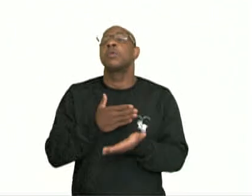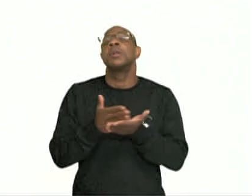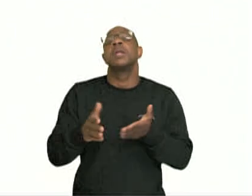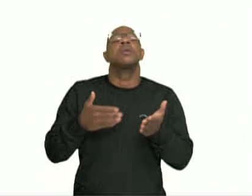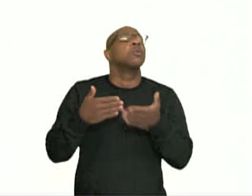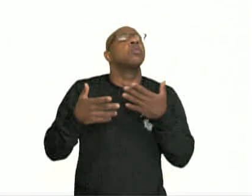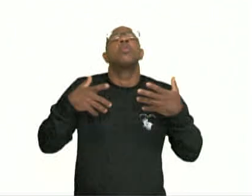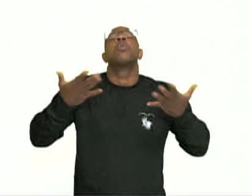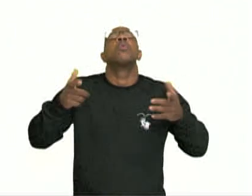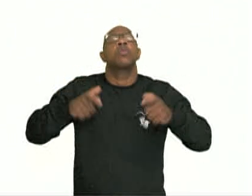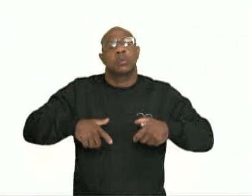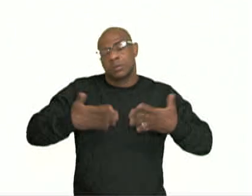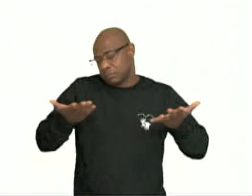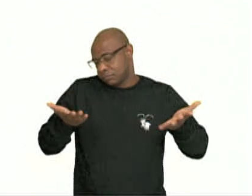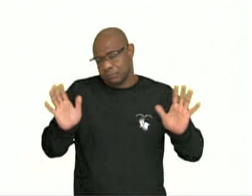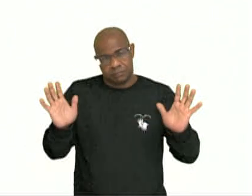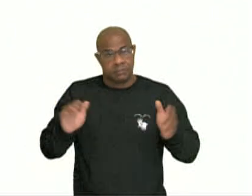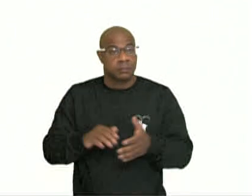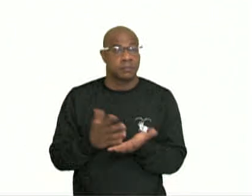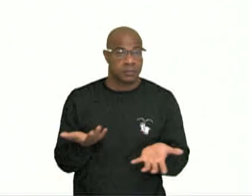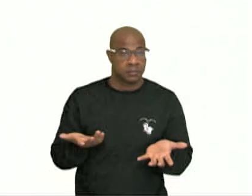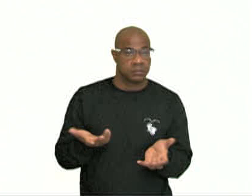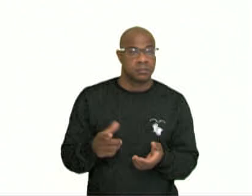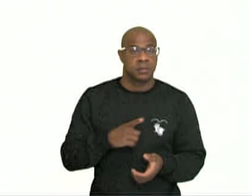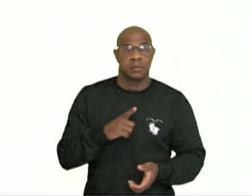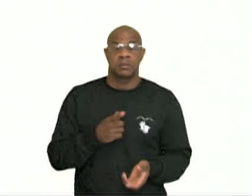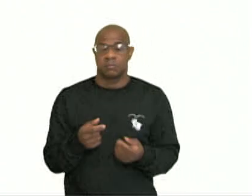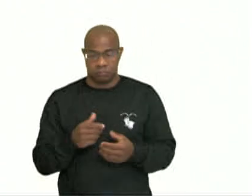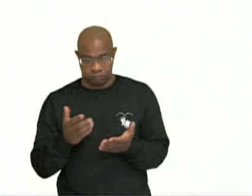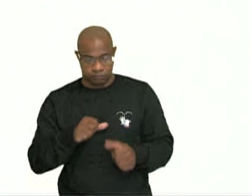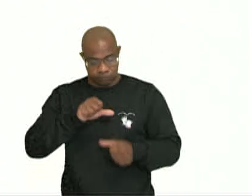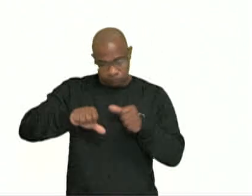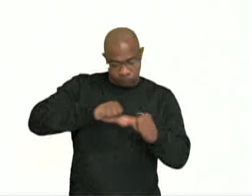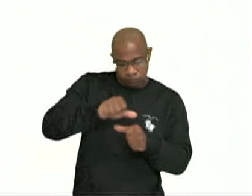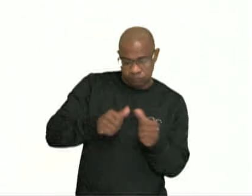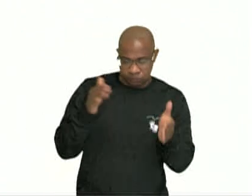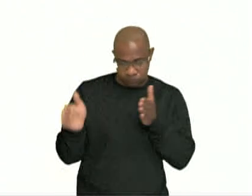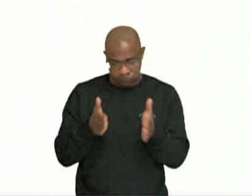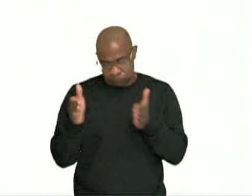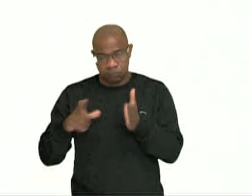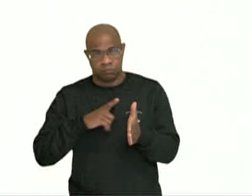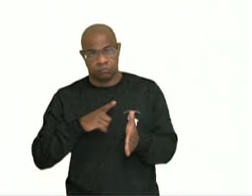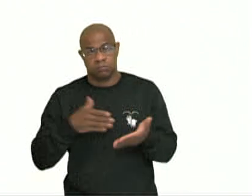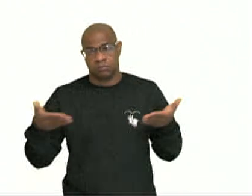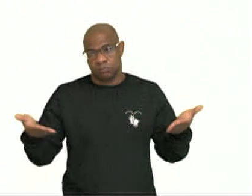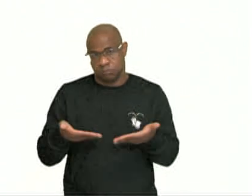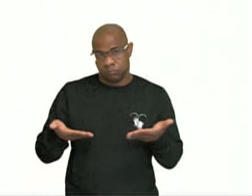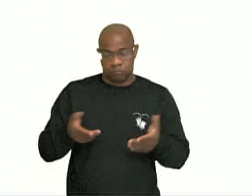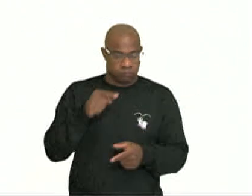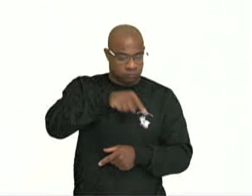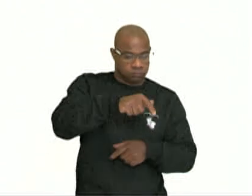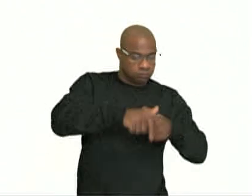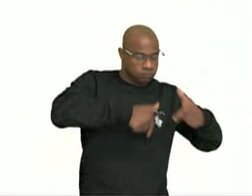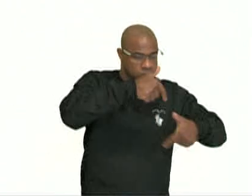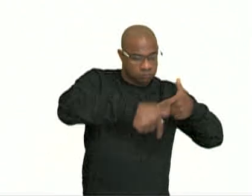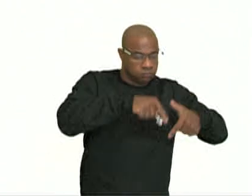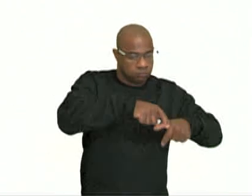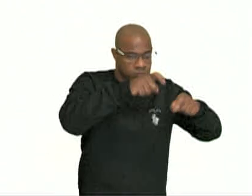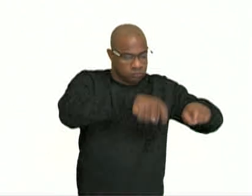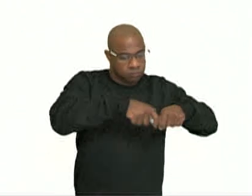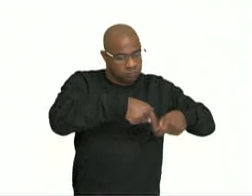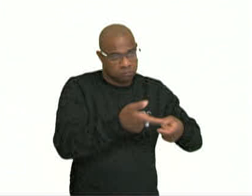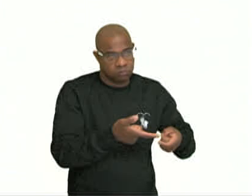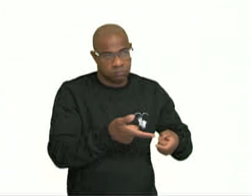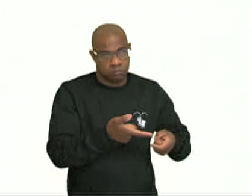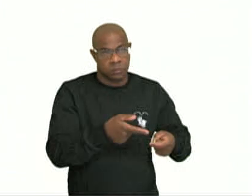né? E essa acumulação que transformou as relações de produção existentes até então no campo. É um momento em que a gente sai